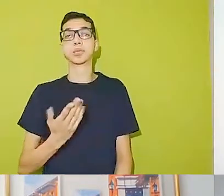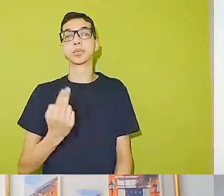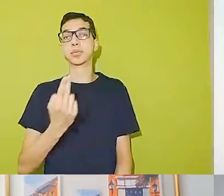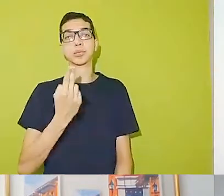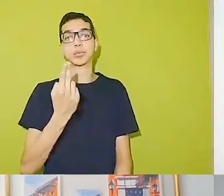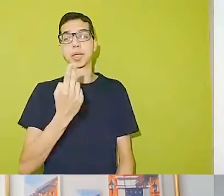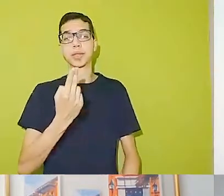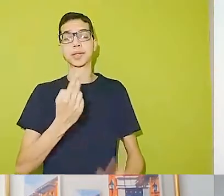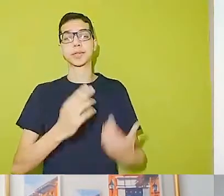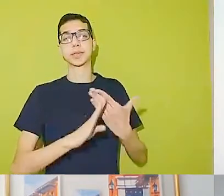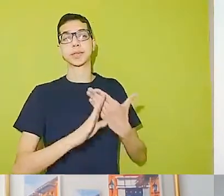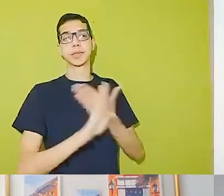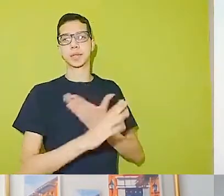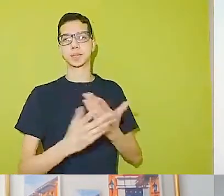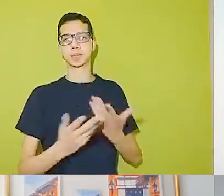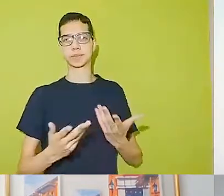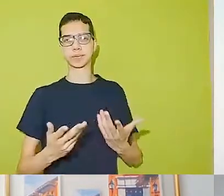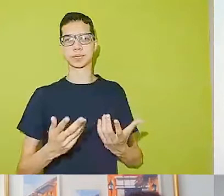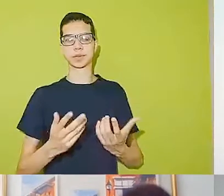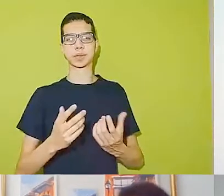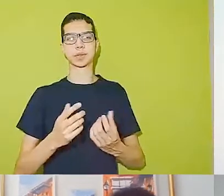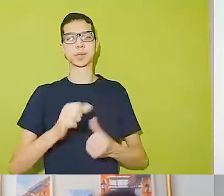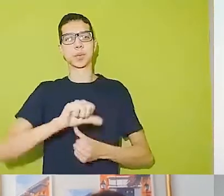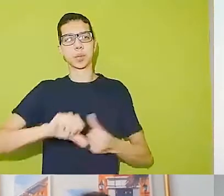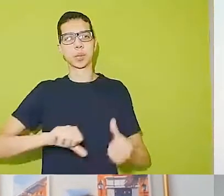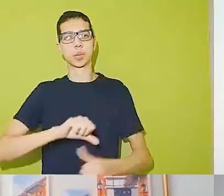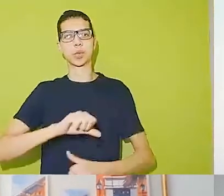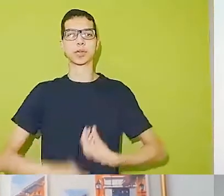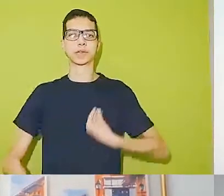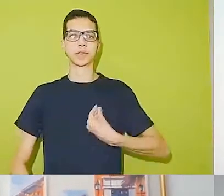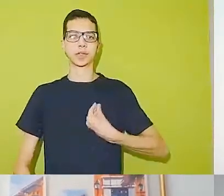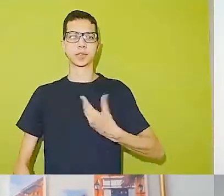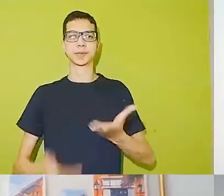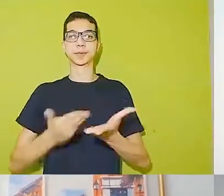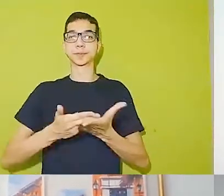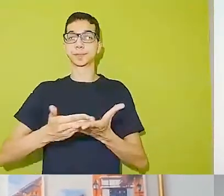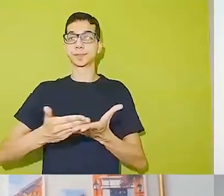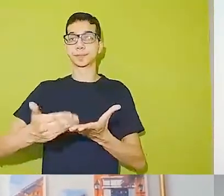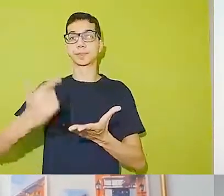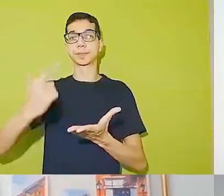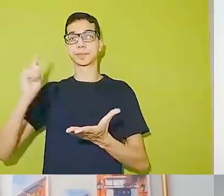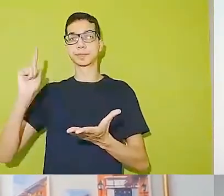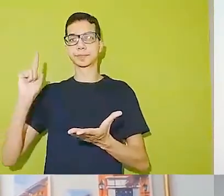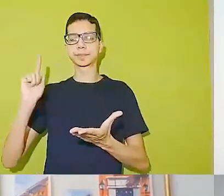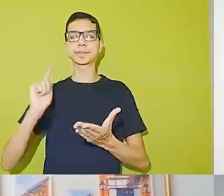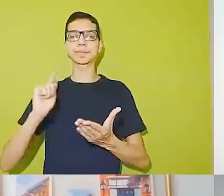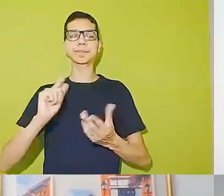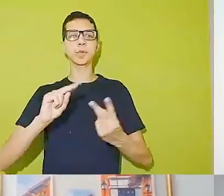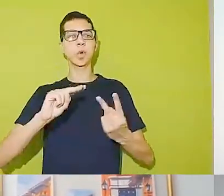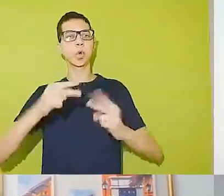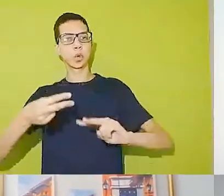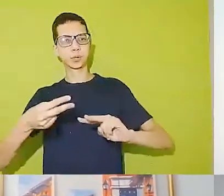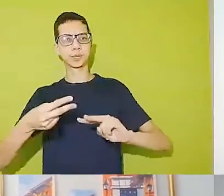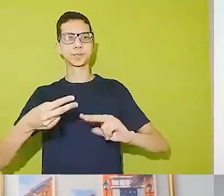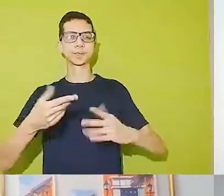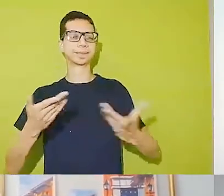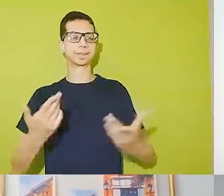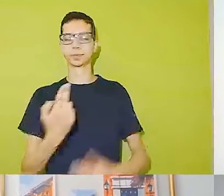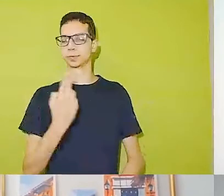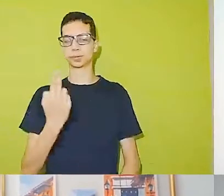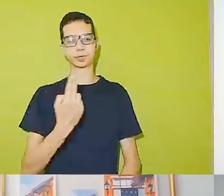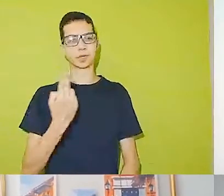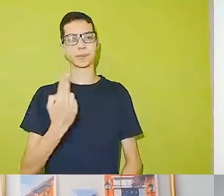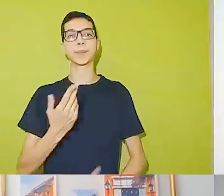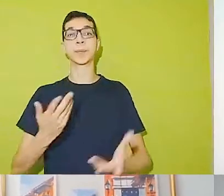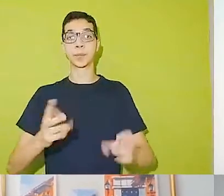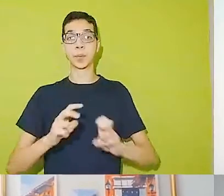de consertar ali aquela situação que desde o início estava equivocada. Então, é um trabalho nesse sentido, de mostrar